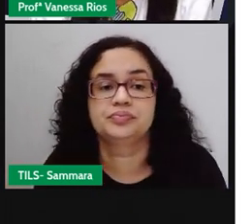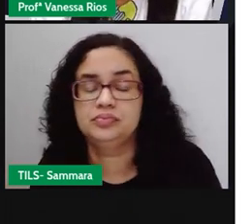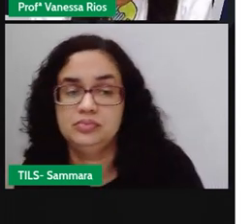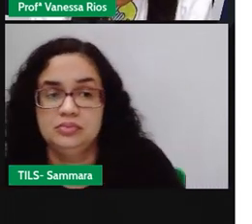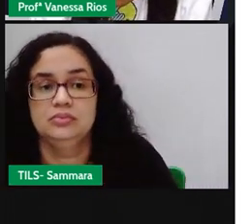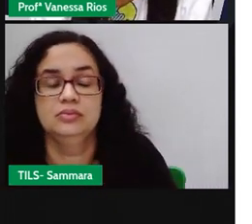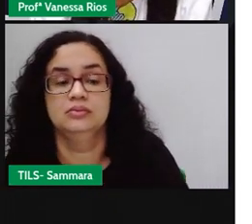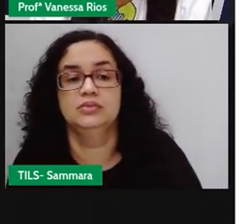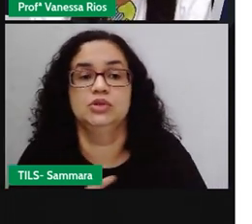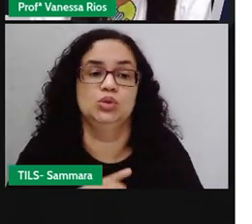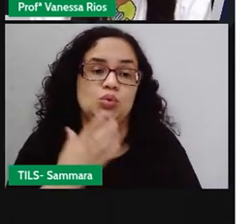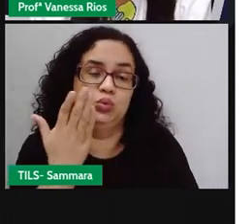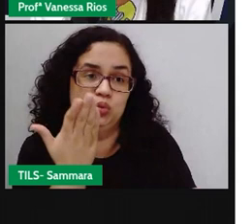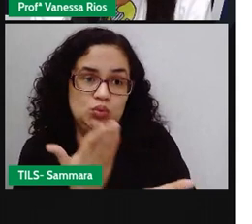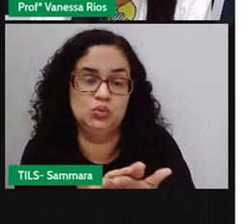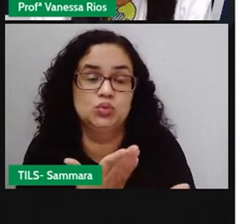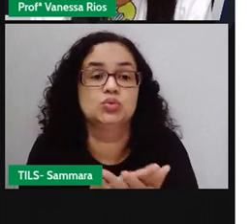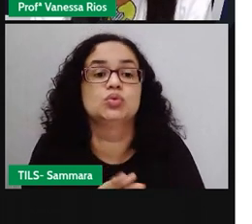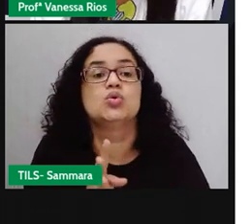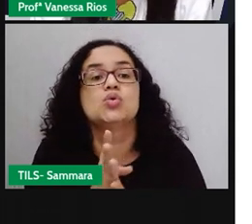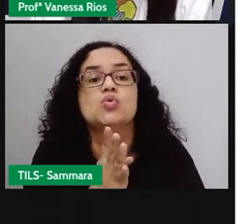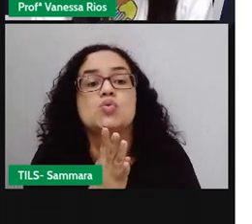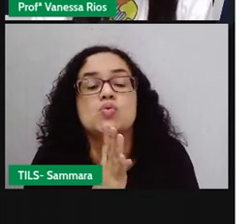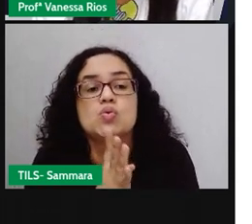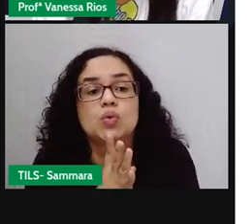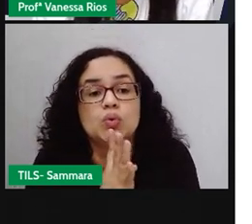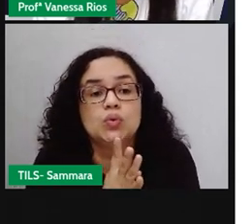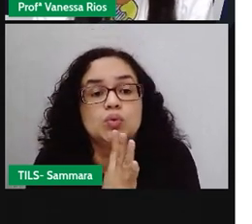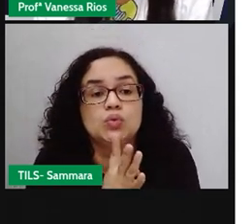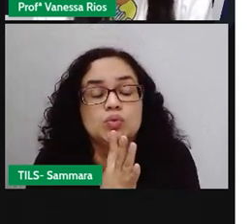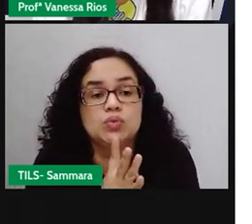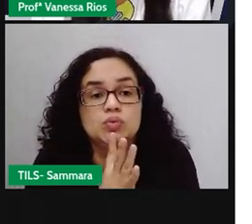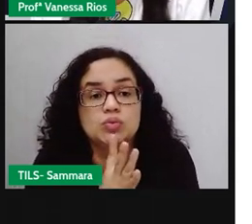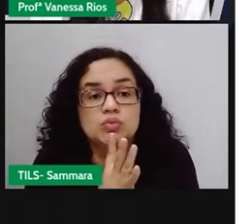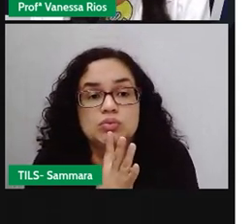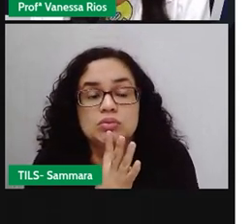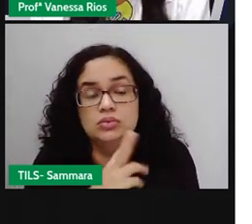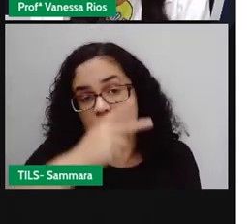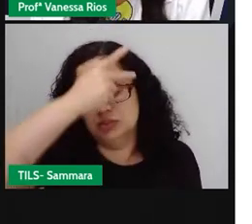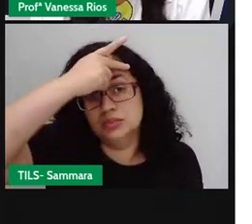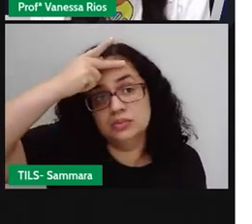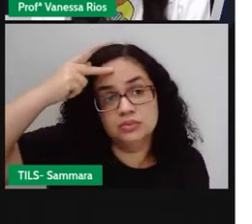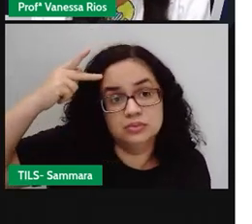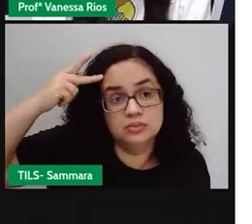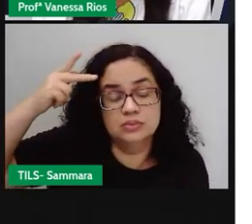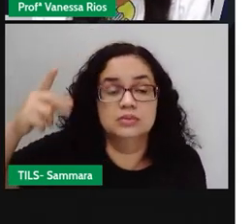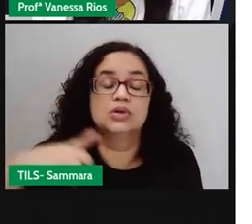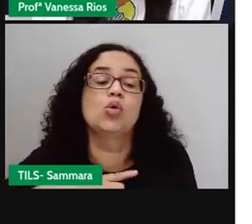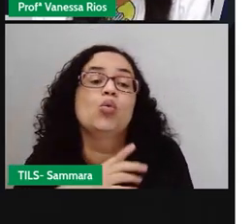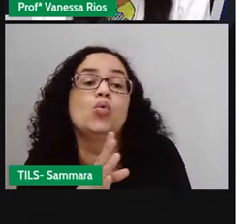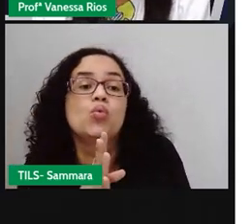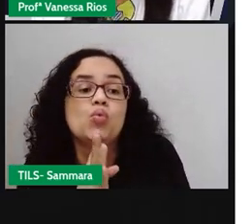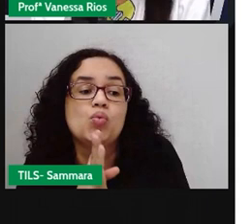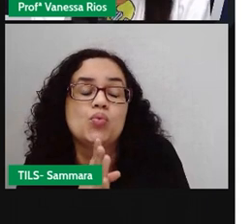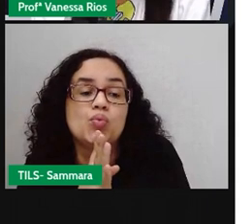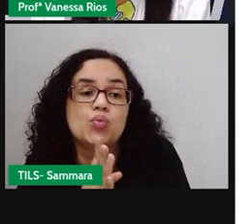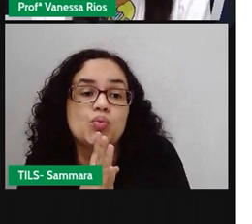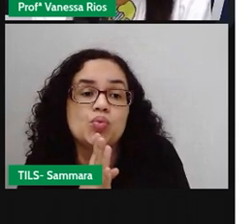órgãos que estudam, que reconhecem e que faz com que determinados patrimônios sejam